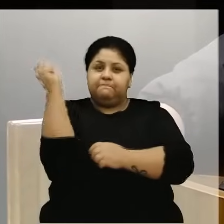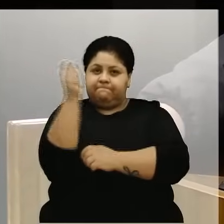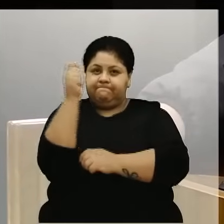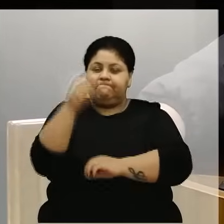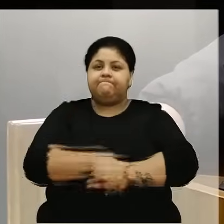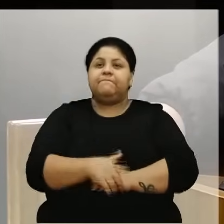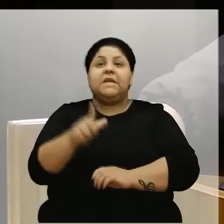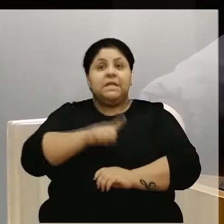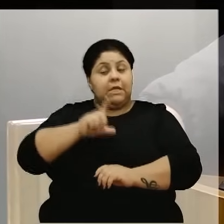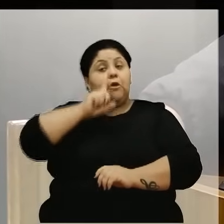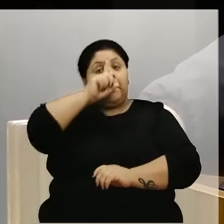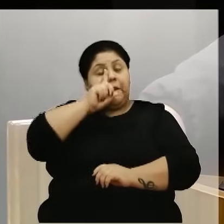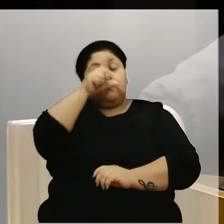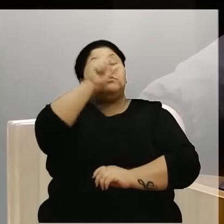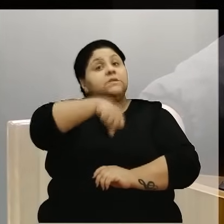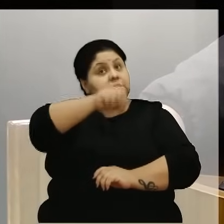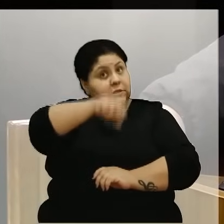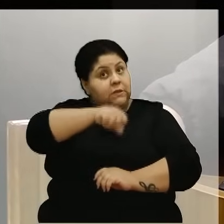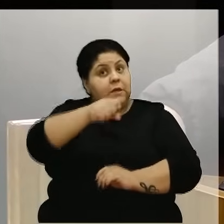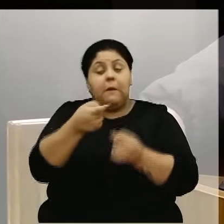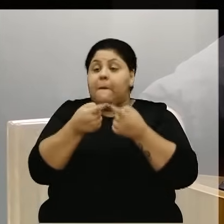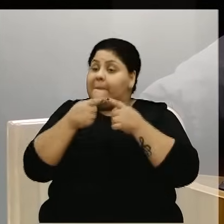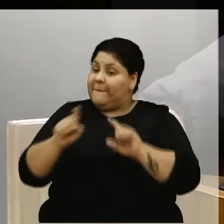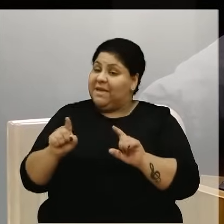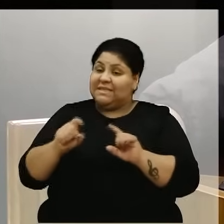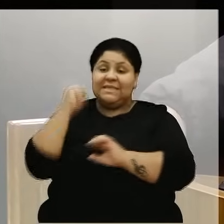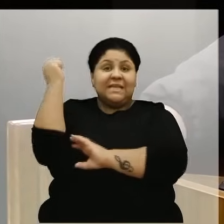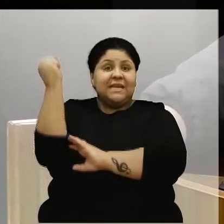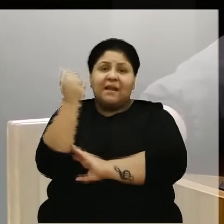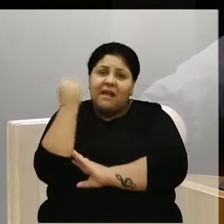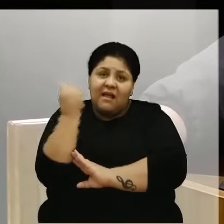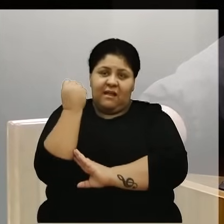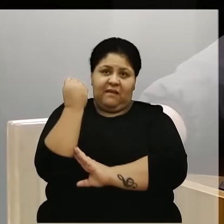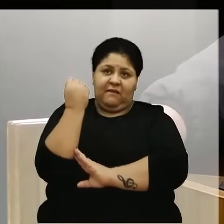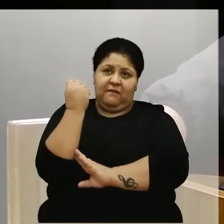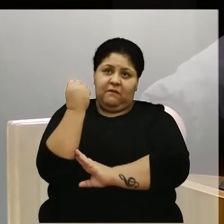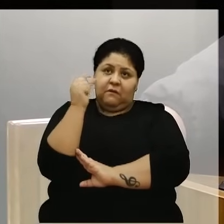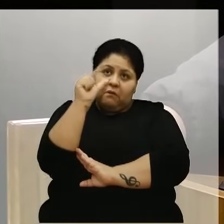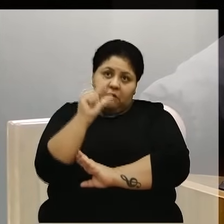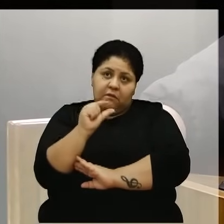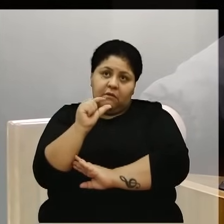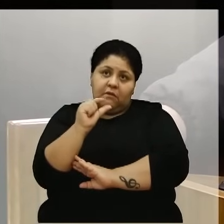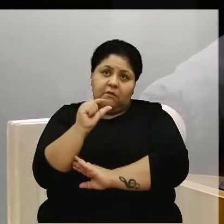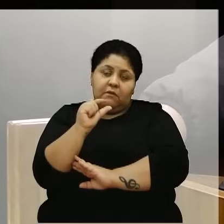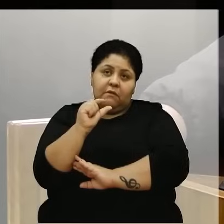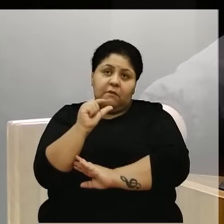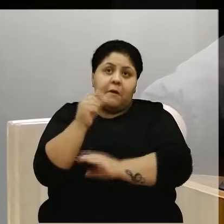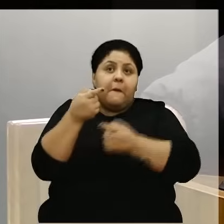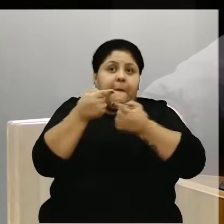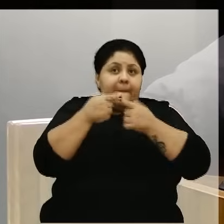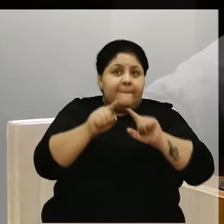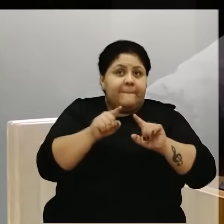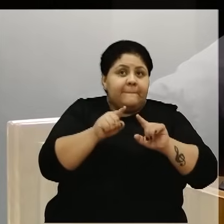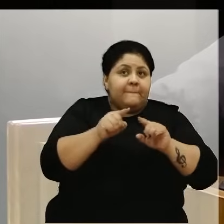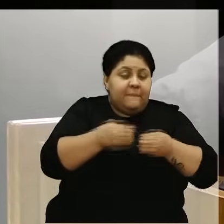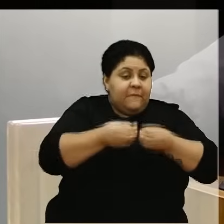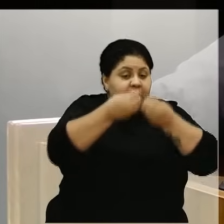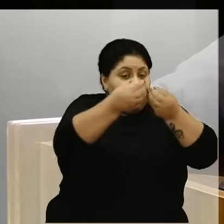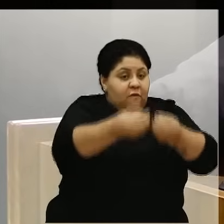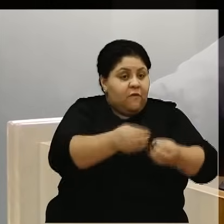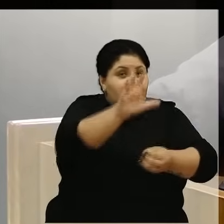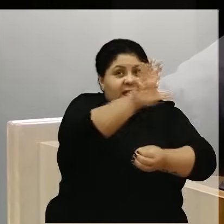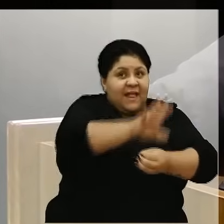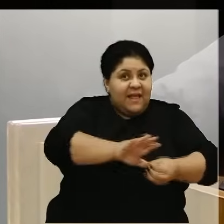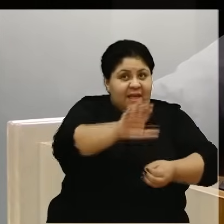risco de colapso? Existe. Mas ele não é tão grave desde que o nosso fornecedor nacional, que no caso é a